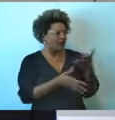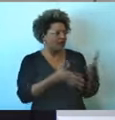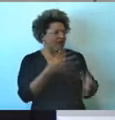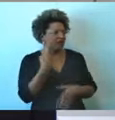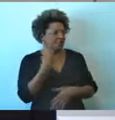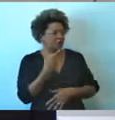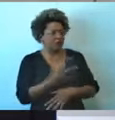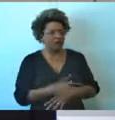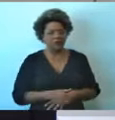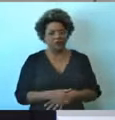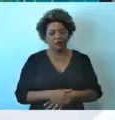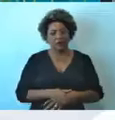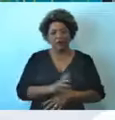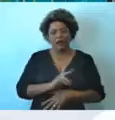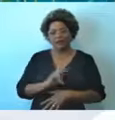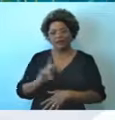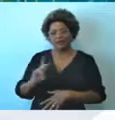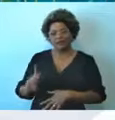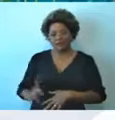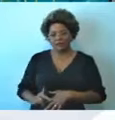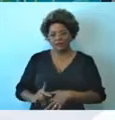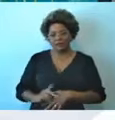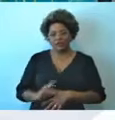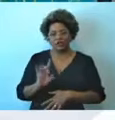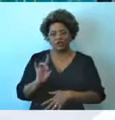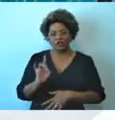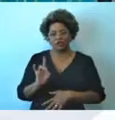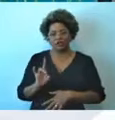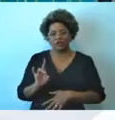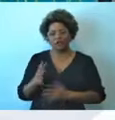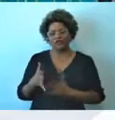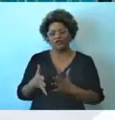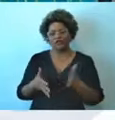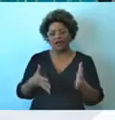eu queria só citar uma situação que